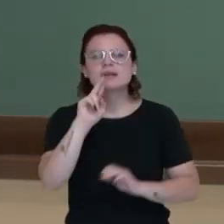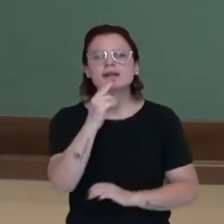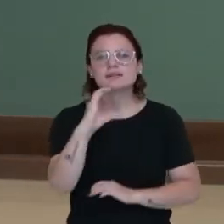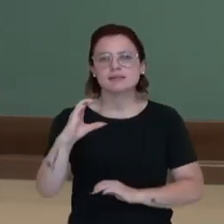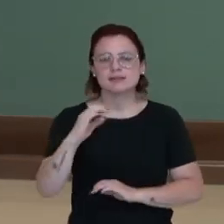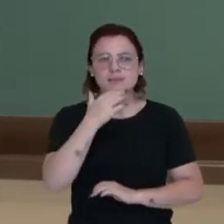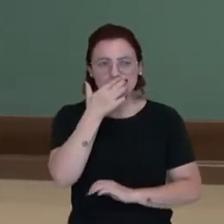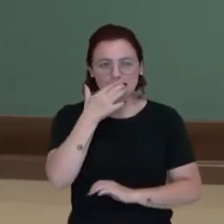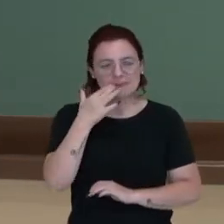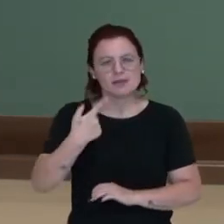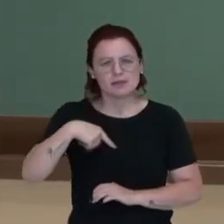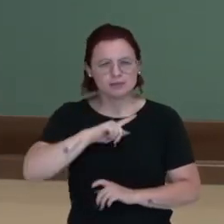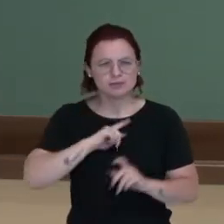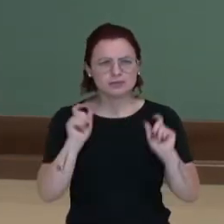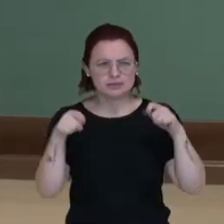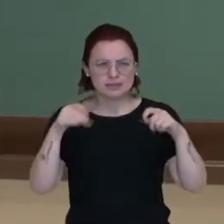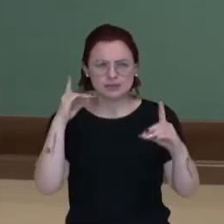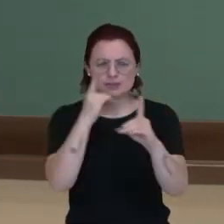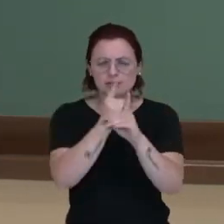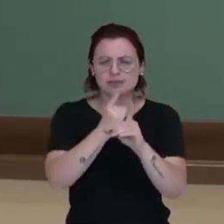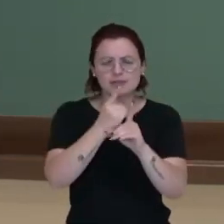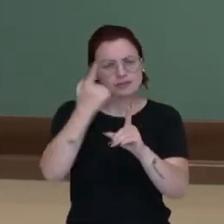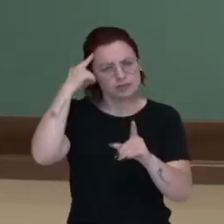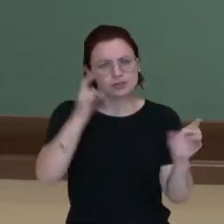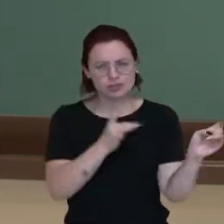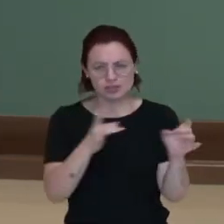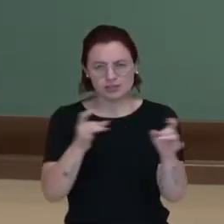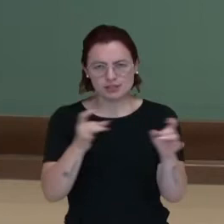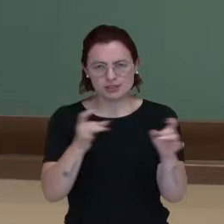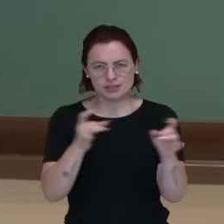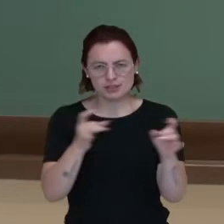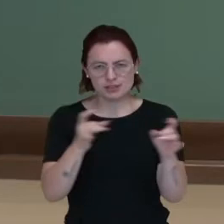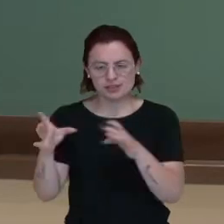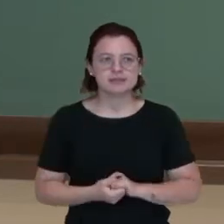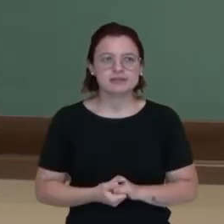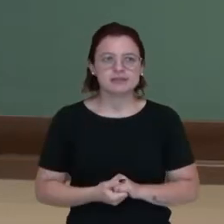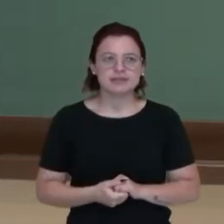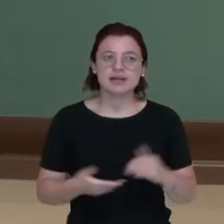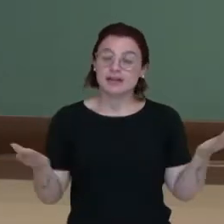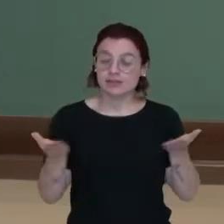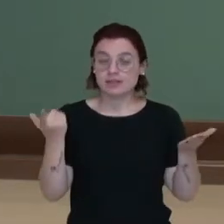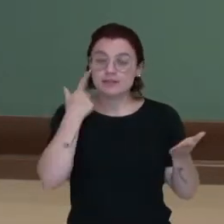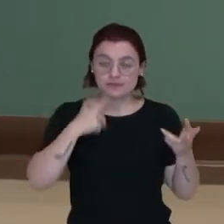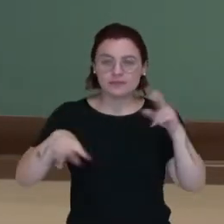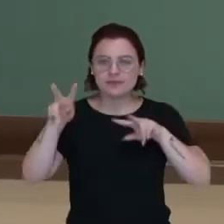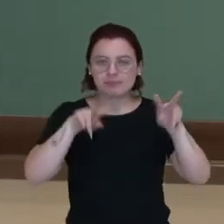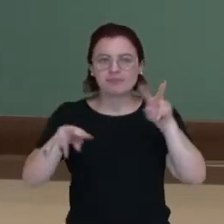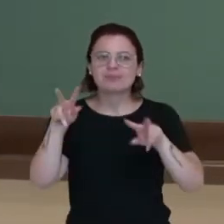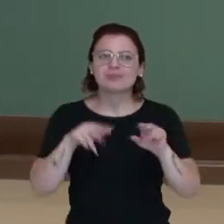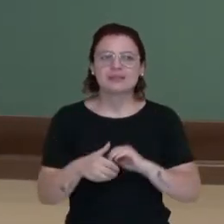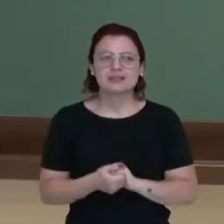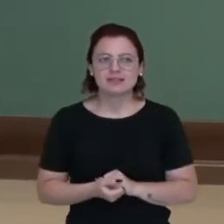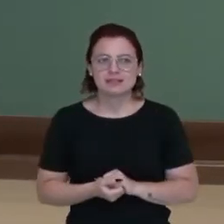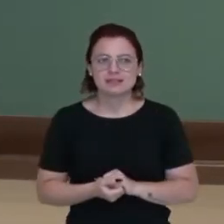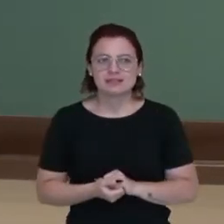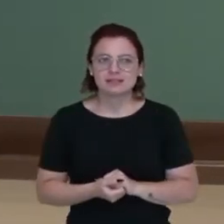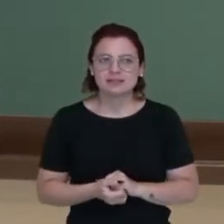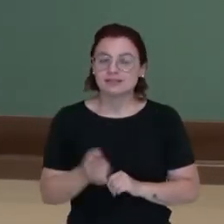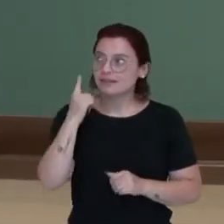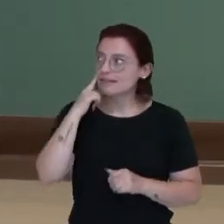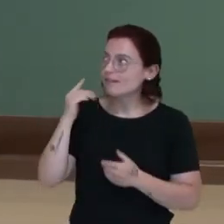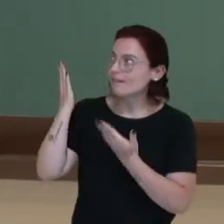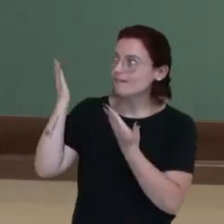que encontramos hidrocarbonetos em nossa rotina diária? Vamos analisar. Professor, que imagem, hein,